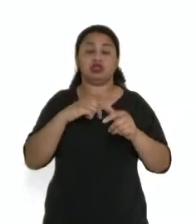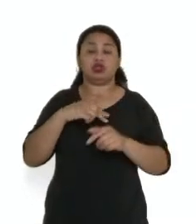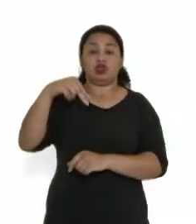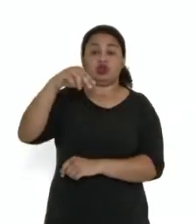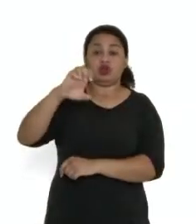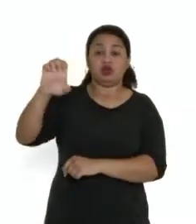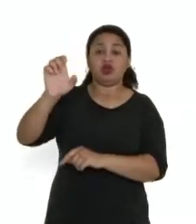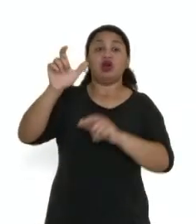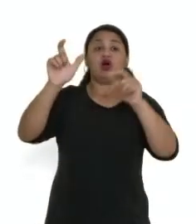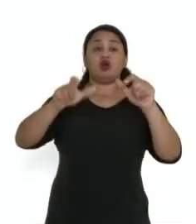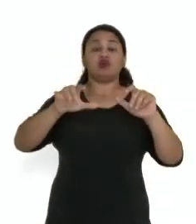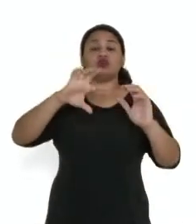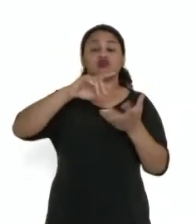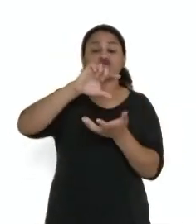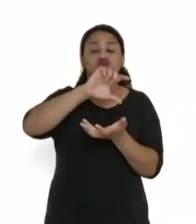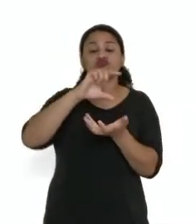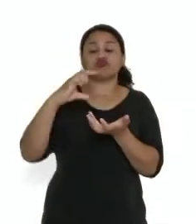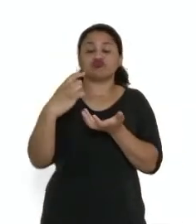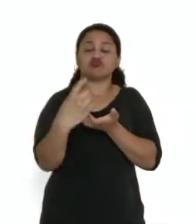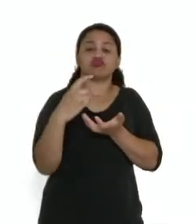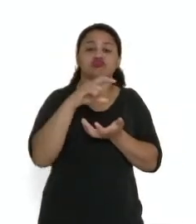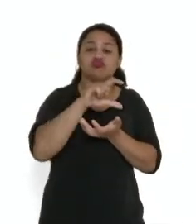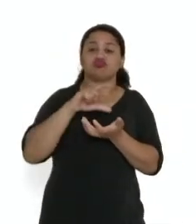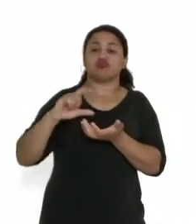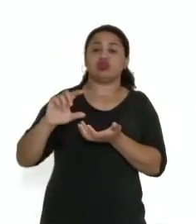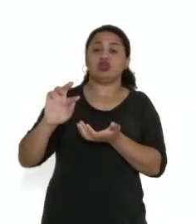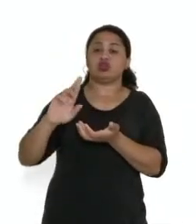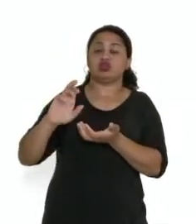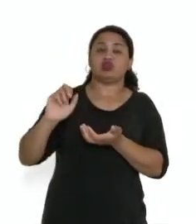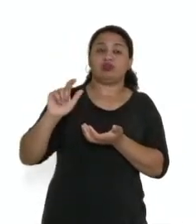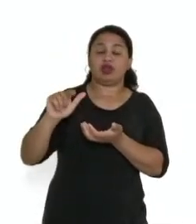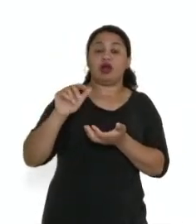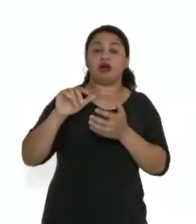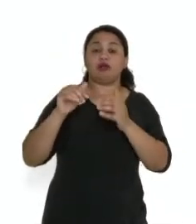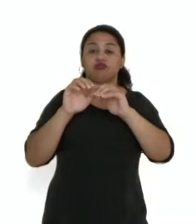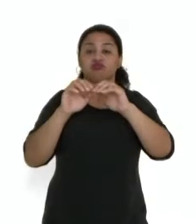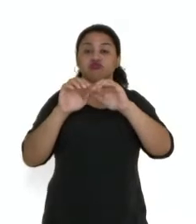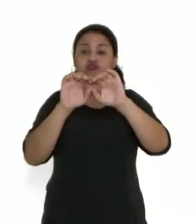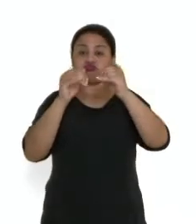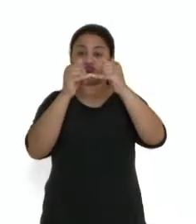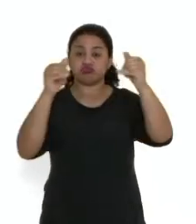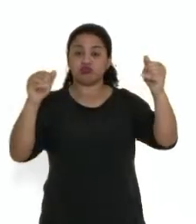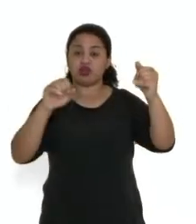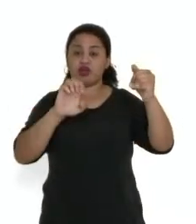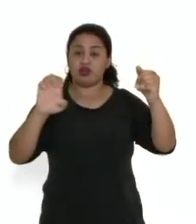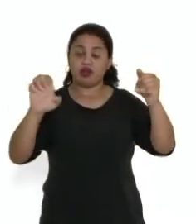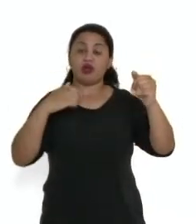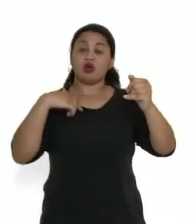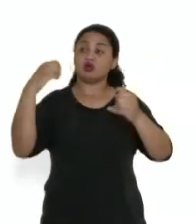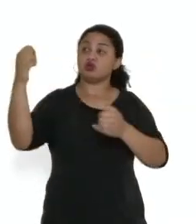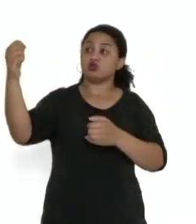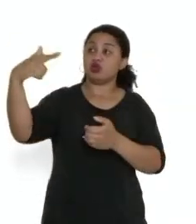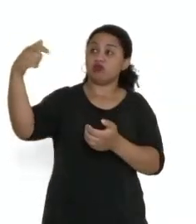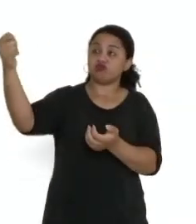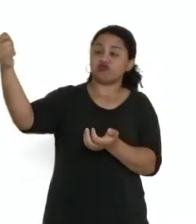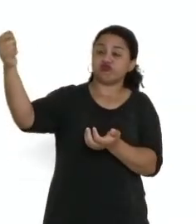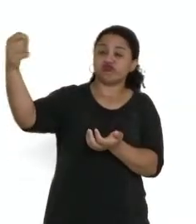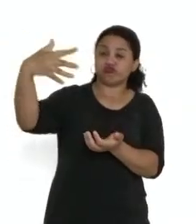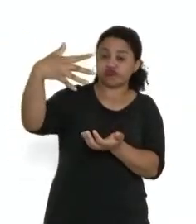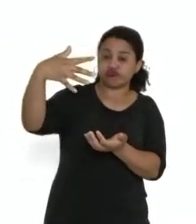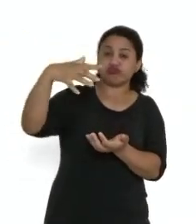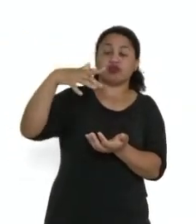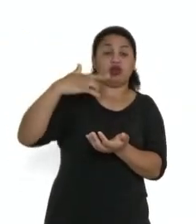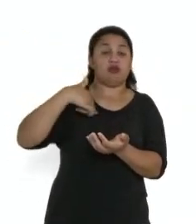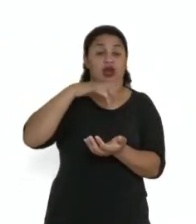se localiza onde? Na zona intertropical, próximo da linha do Equador, onde a radiação solar atinge a região